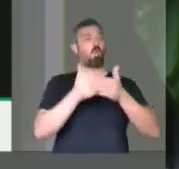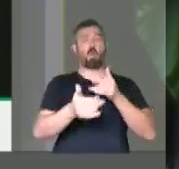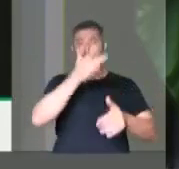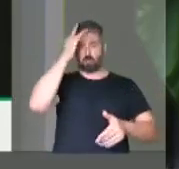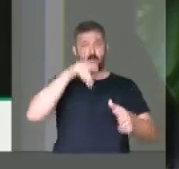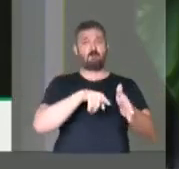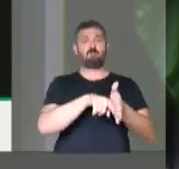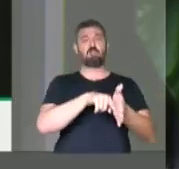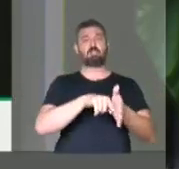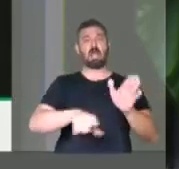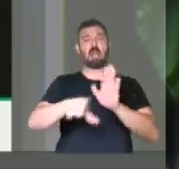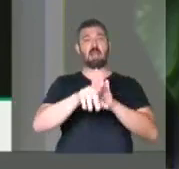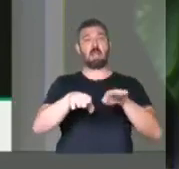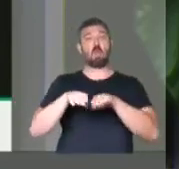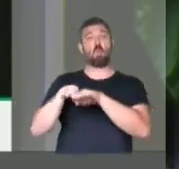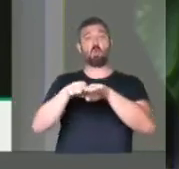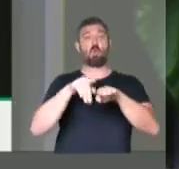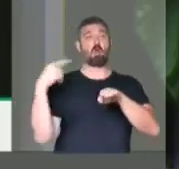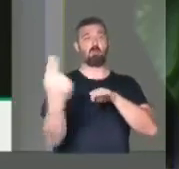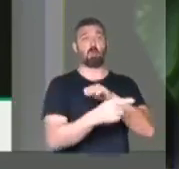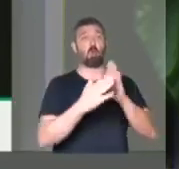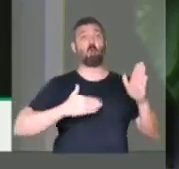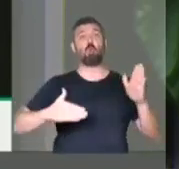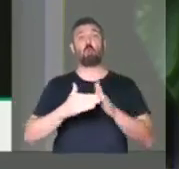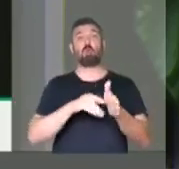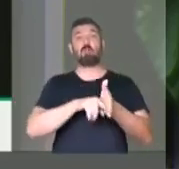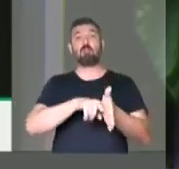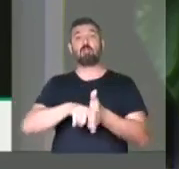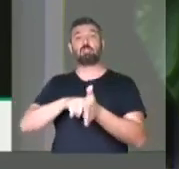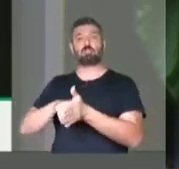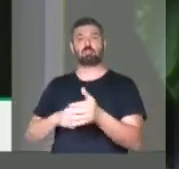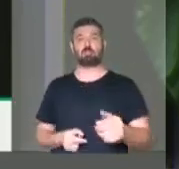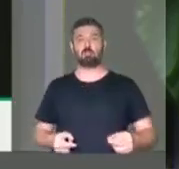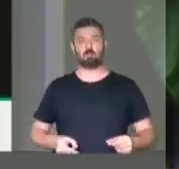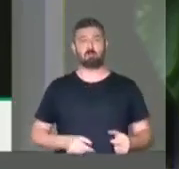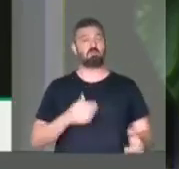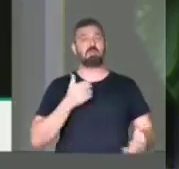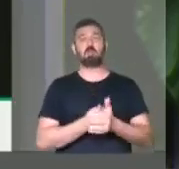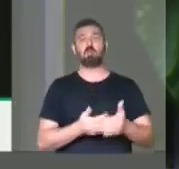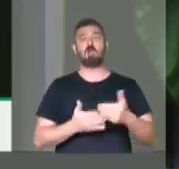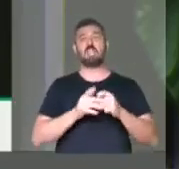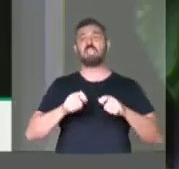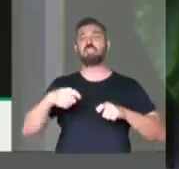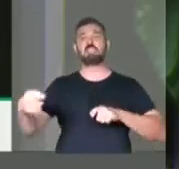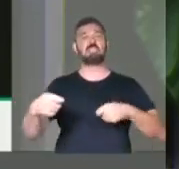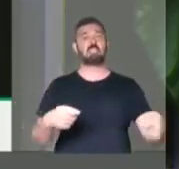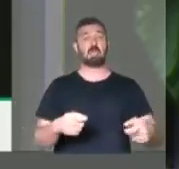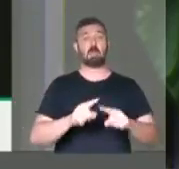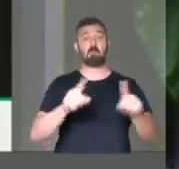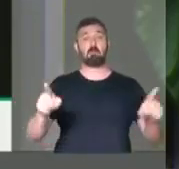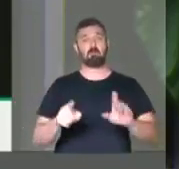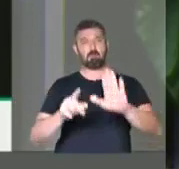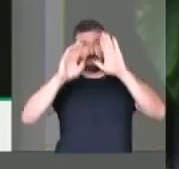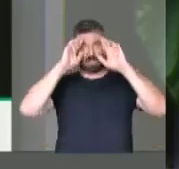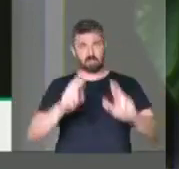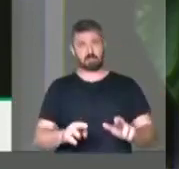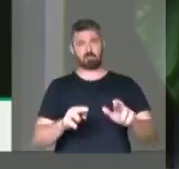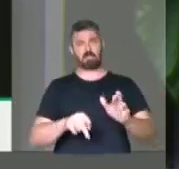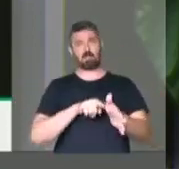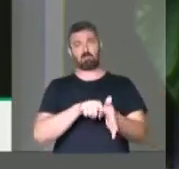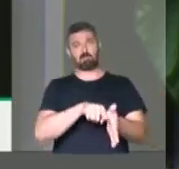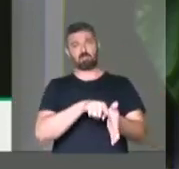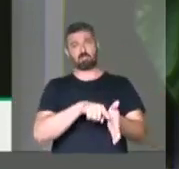As provas têm que ser investigadas, as linhas têm que ser investigadas. E chega onde tiver que chegar. Mas que se respeite o